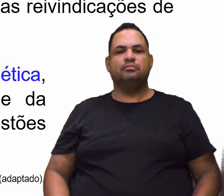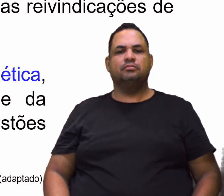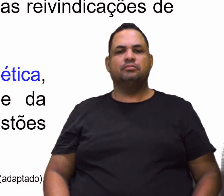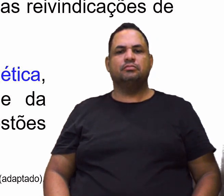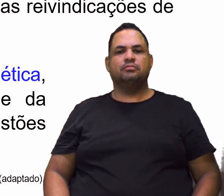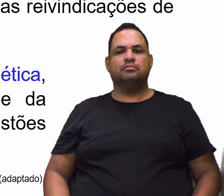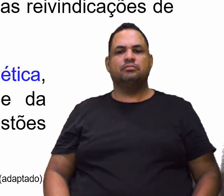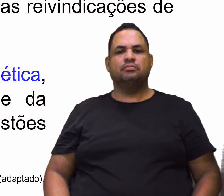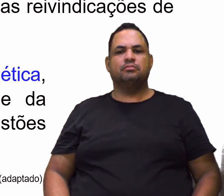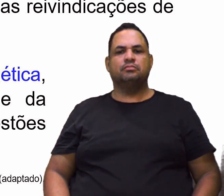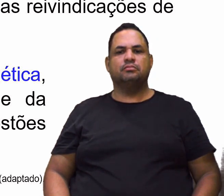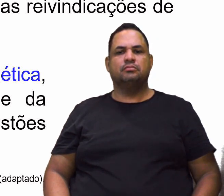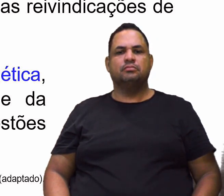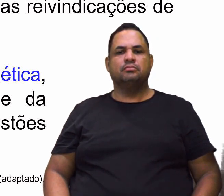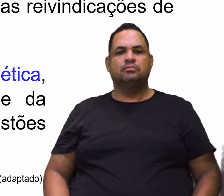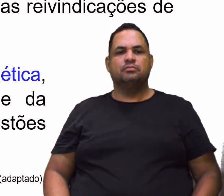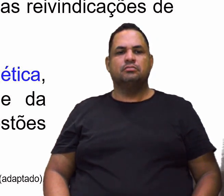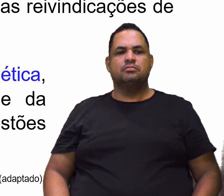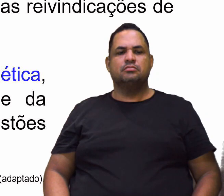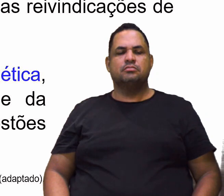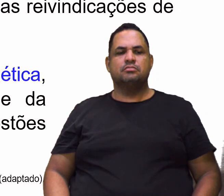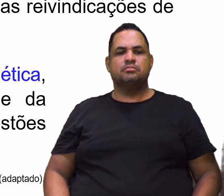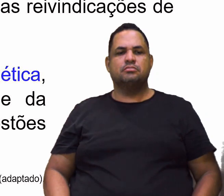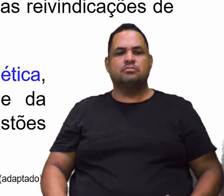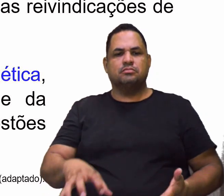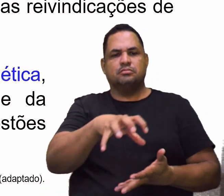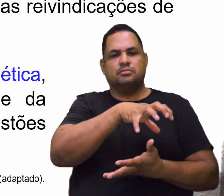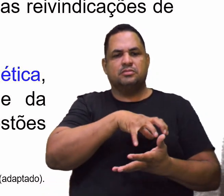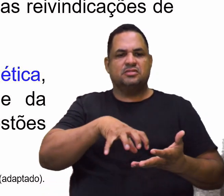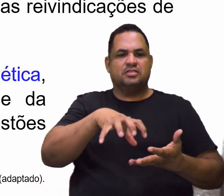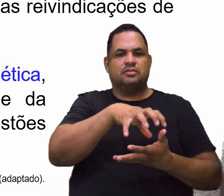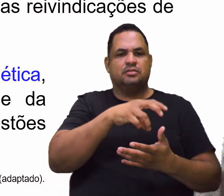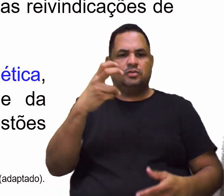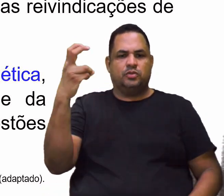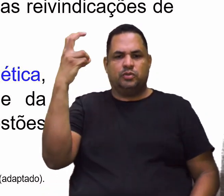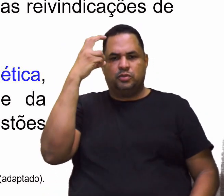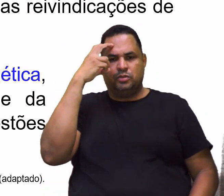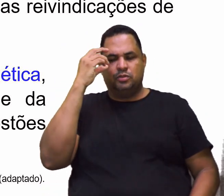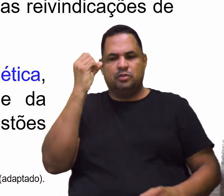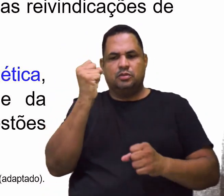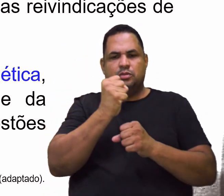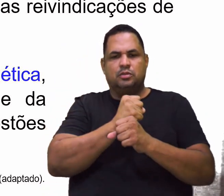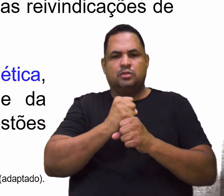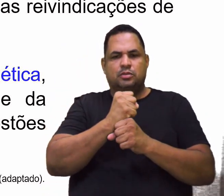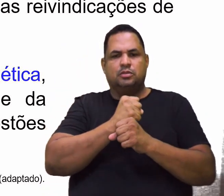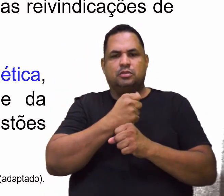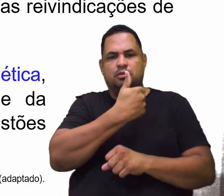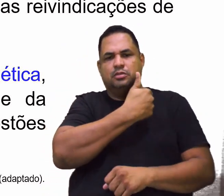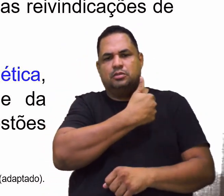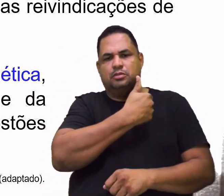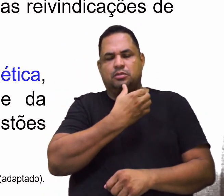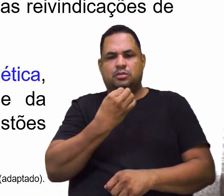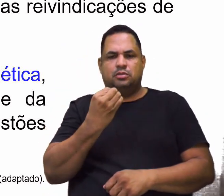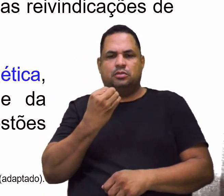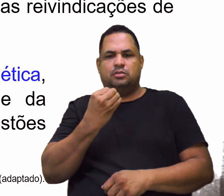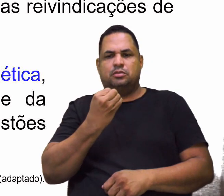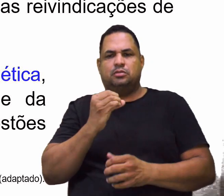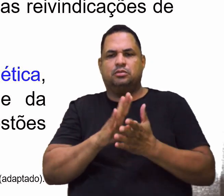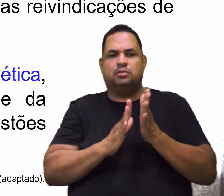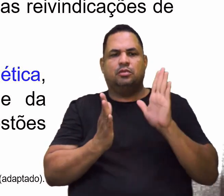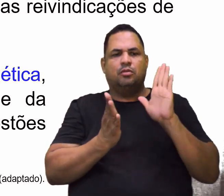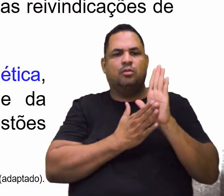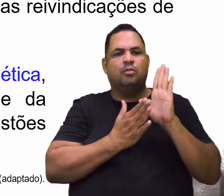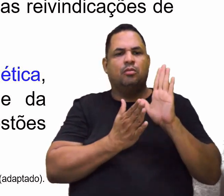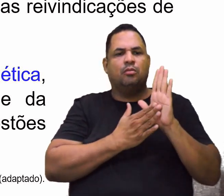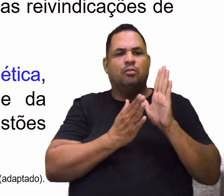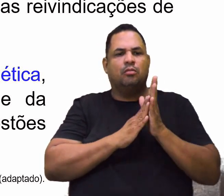Então a ética aí não pairava, né? O outro, a Revolução Cultural de 60, que trouxe propostas